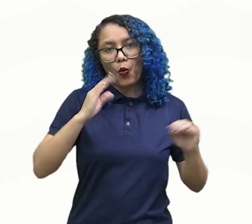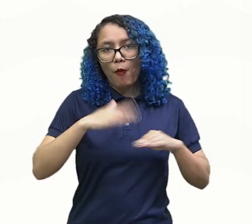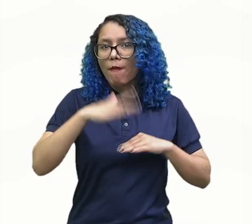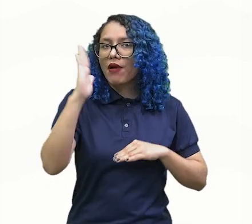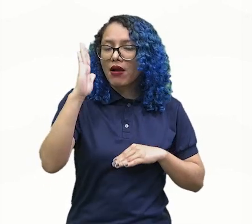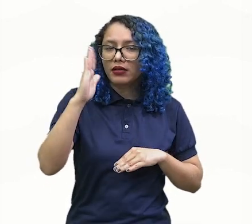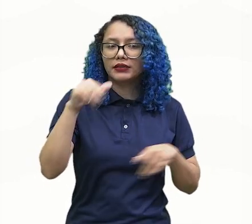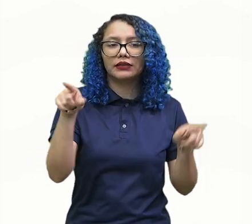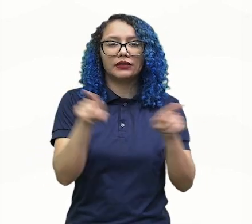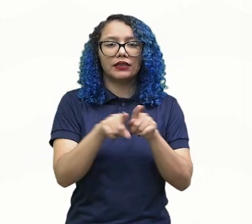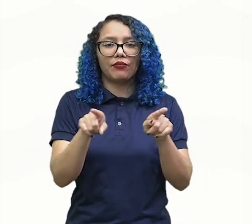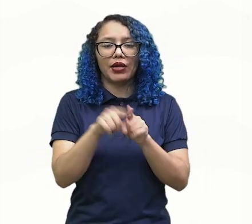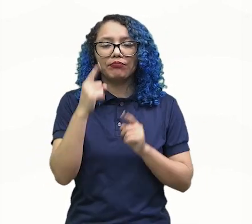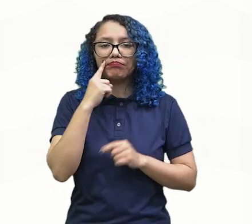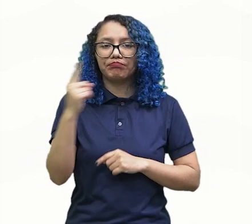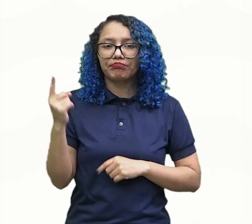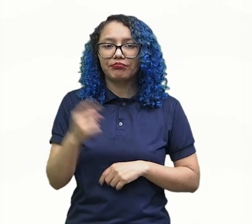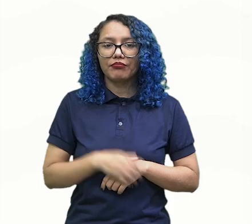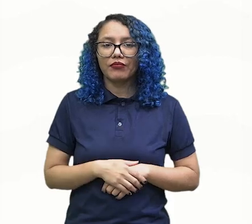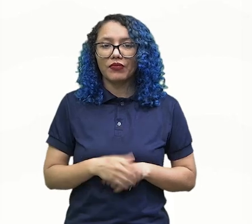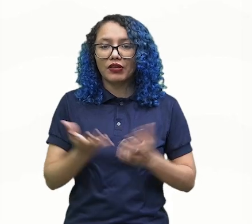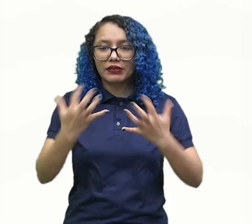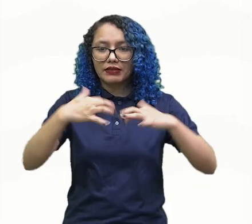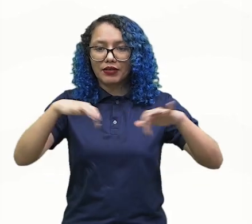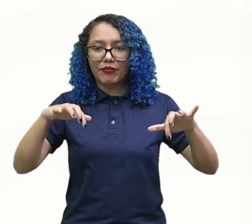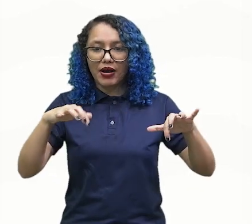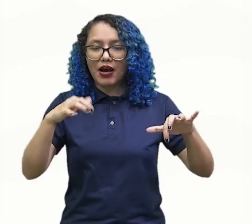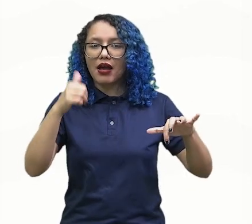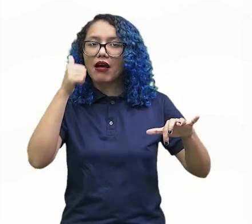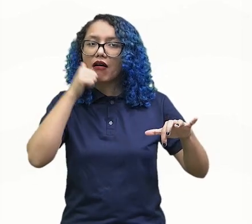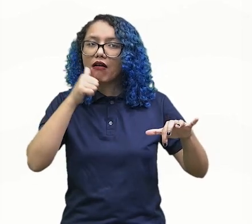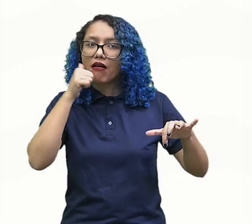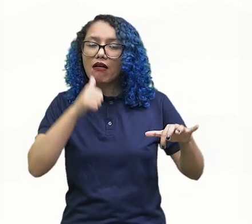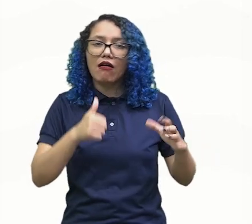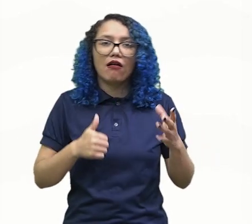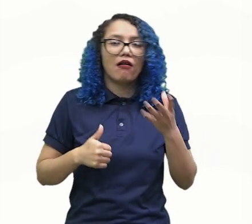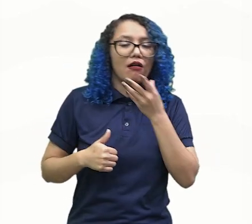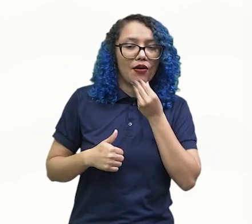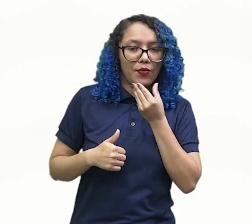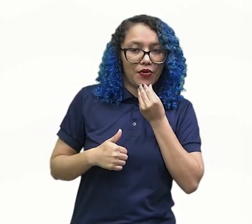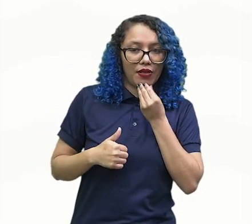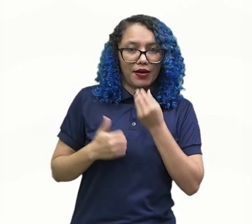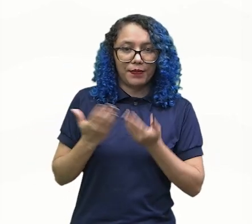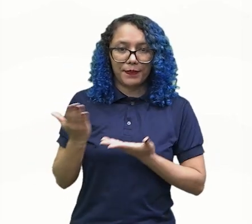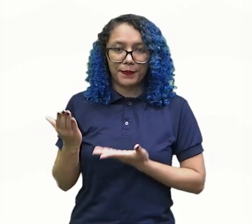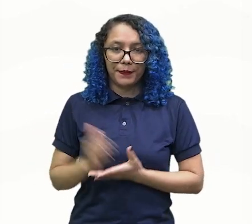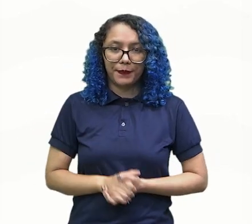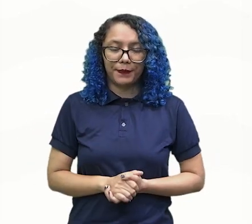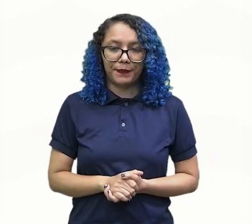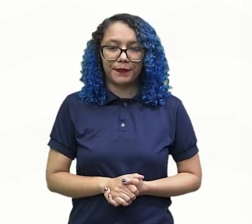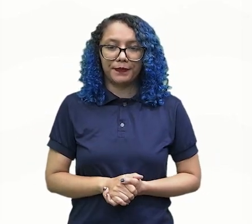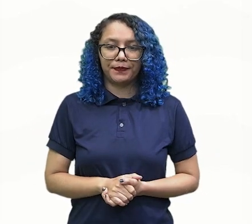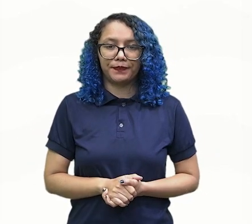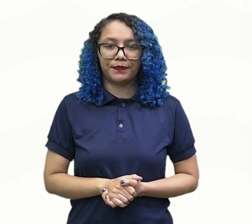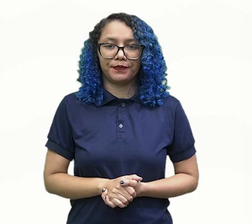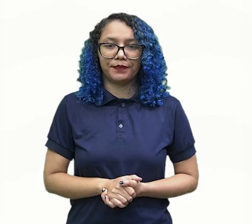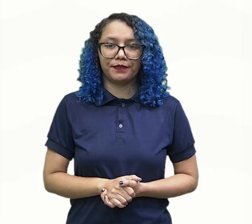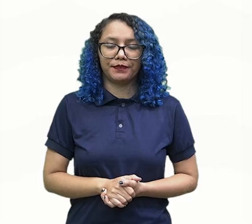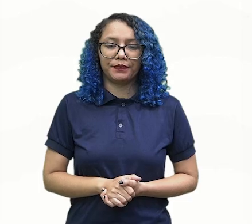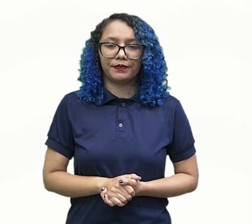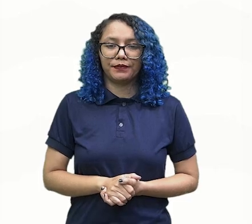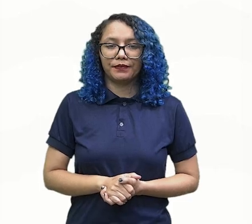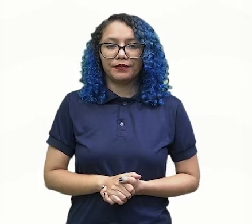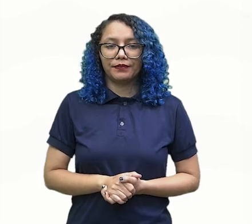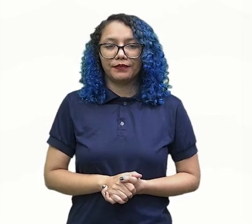mais. Também temos a divisão dos homens com as mulheres, tá? E aqui